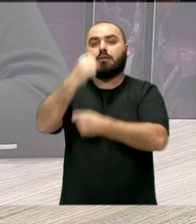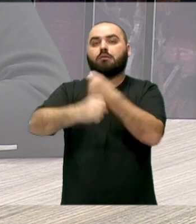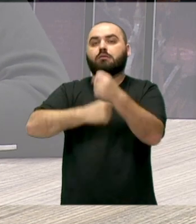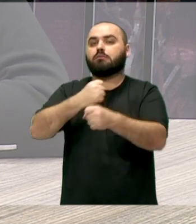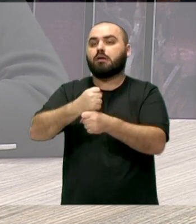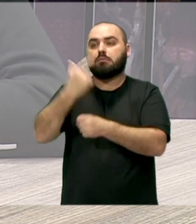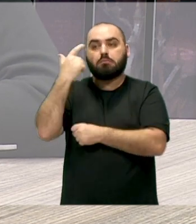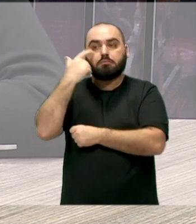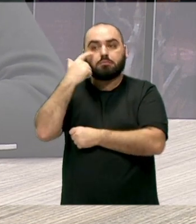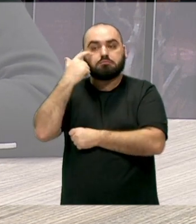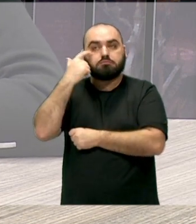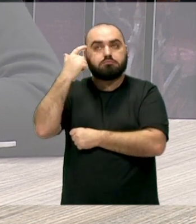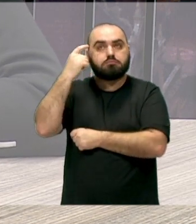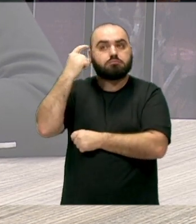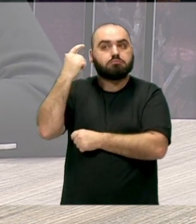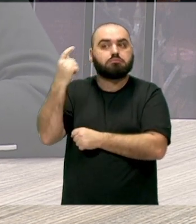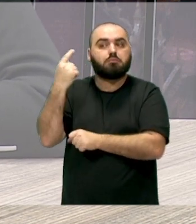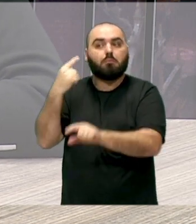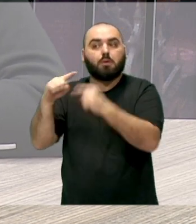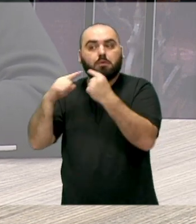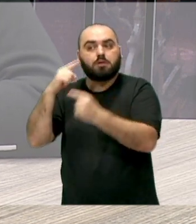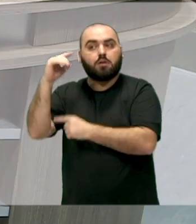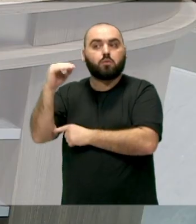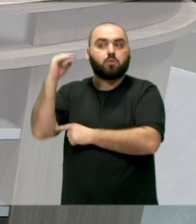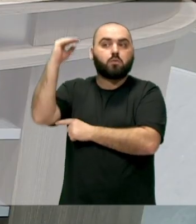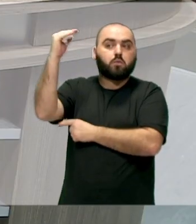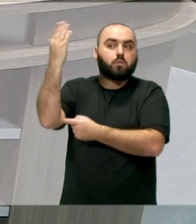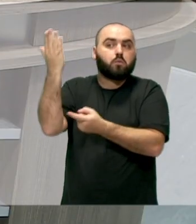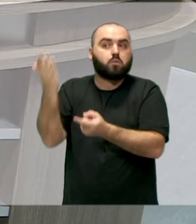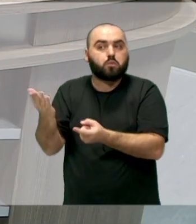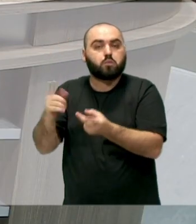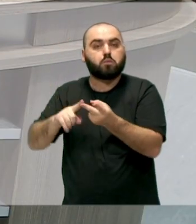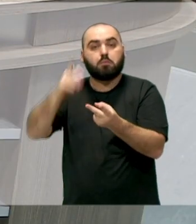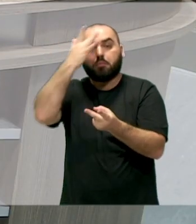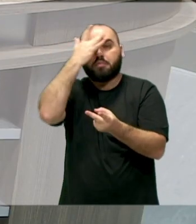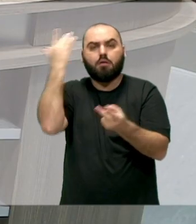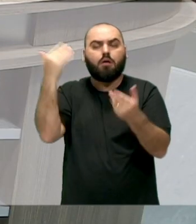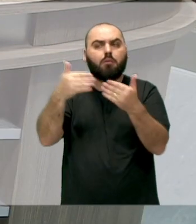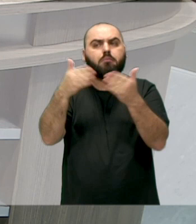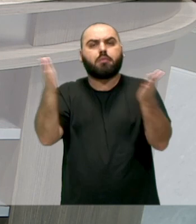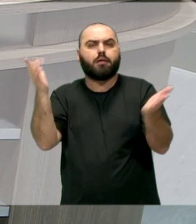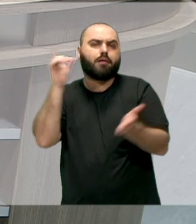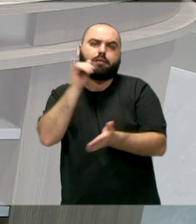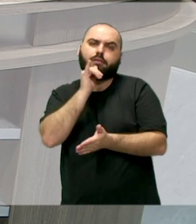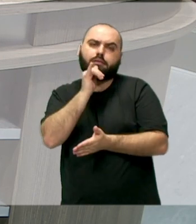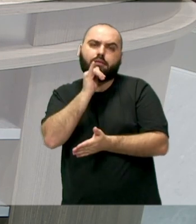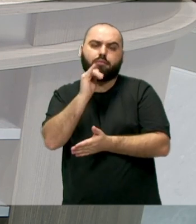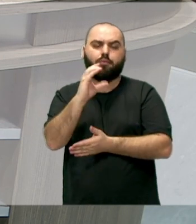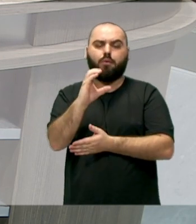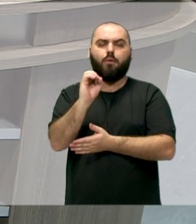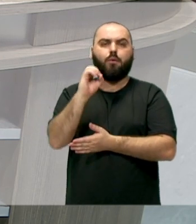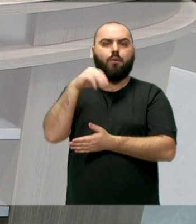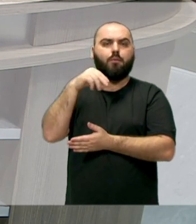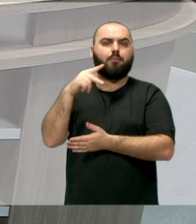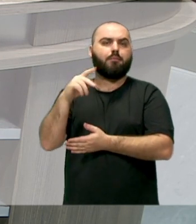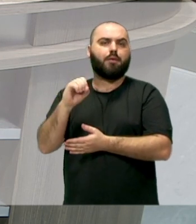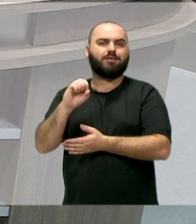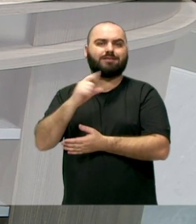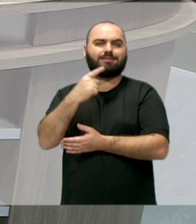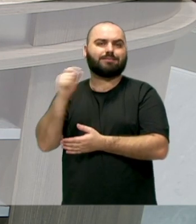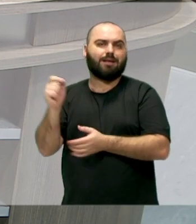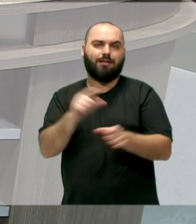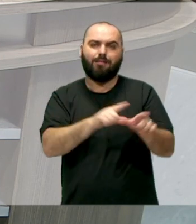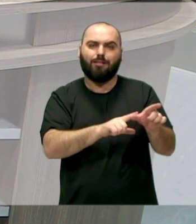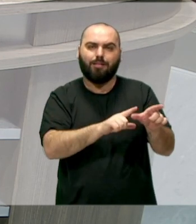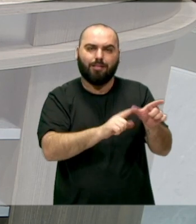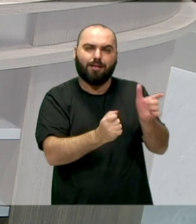para adulto, alguma coisa também que... Tem algumas oficinas que são um pouquinho mais abertas, como de composição, letra, mas de